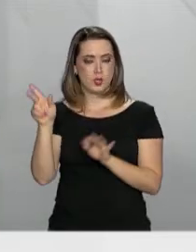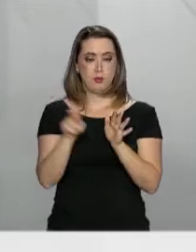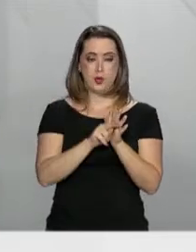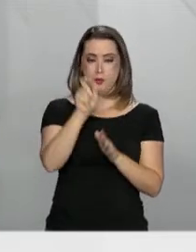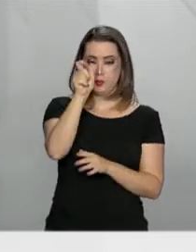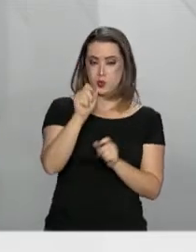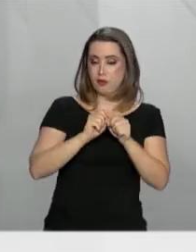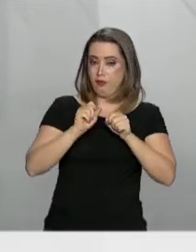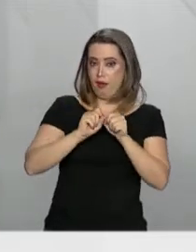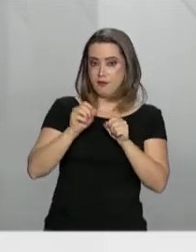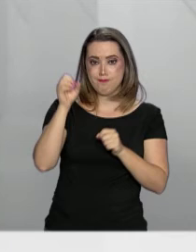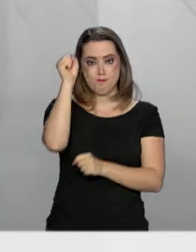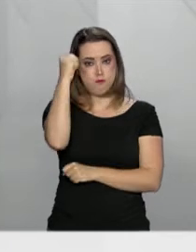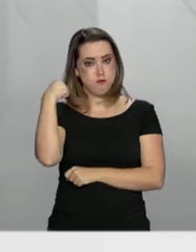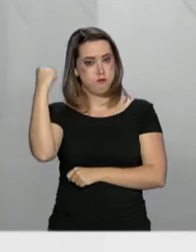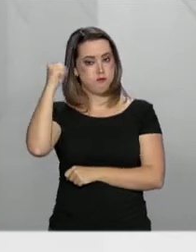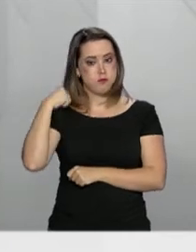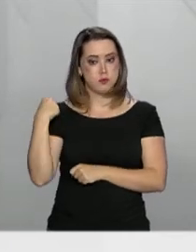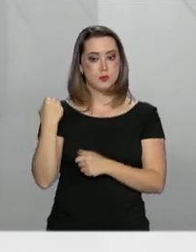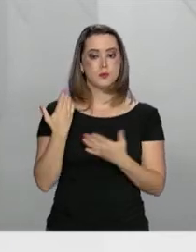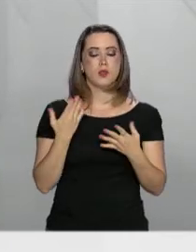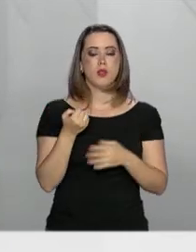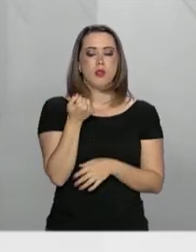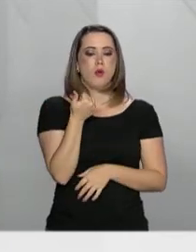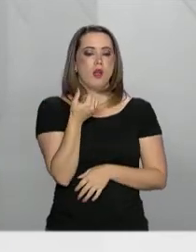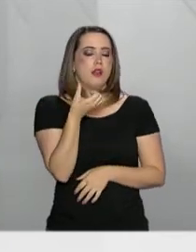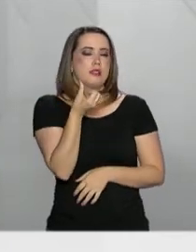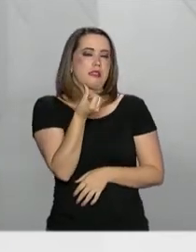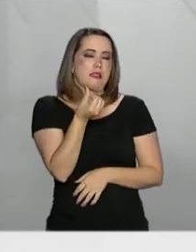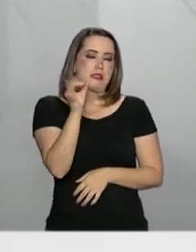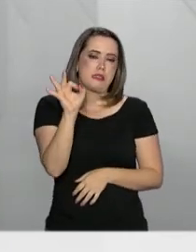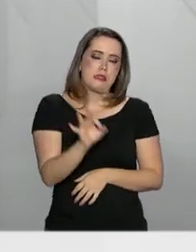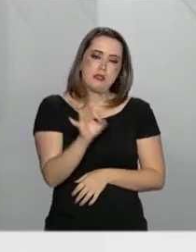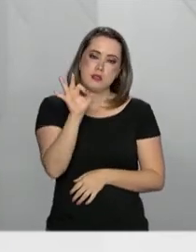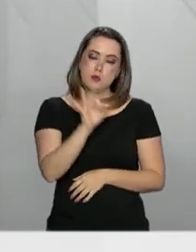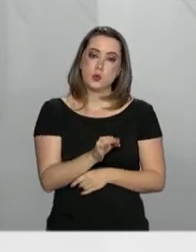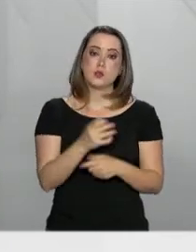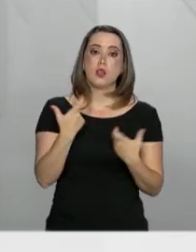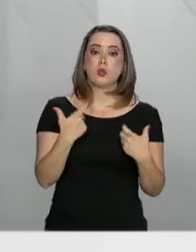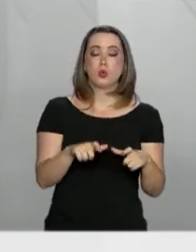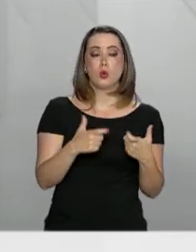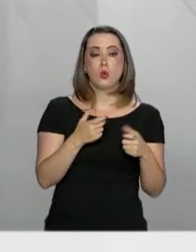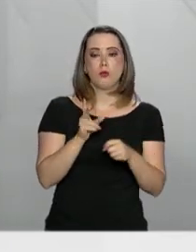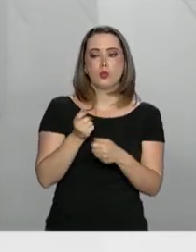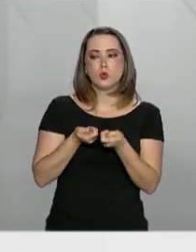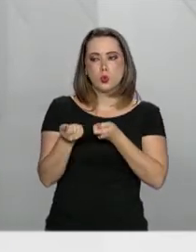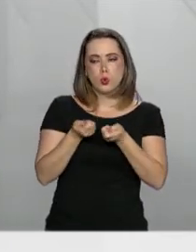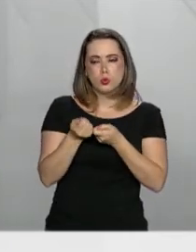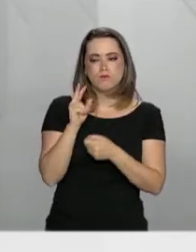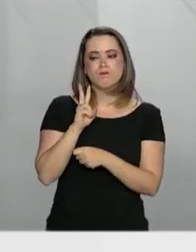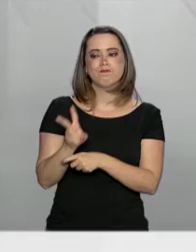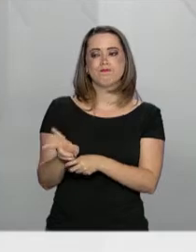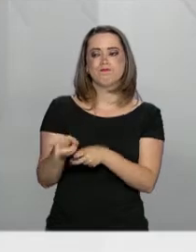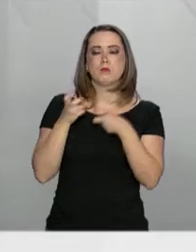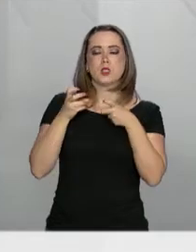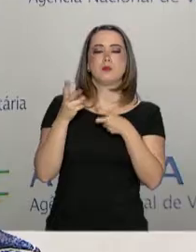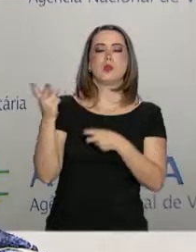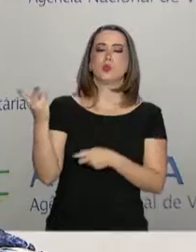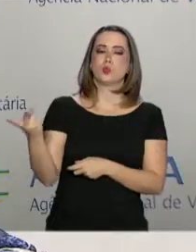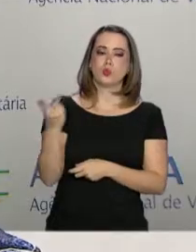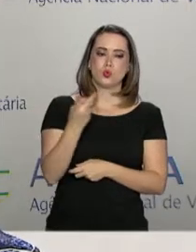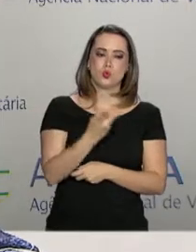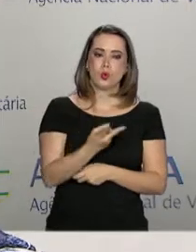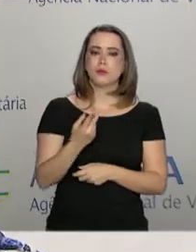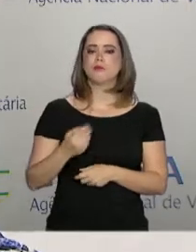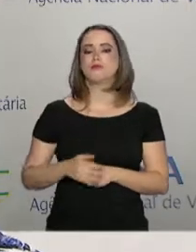em quase 16 por cento dos casos os órgãos de vigilância sanitária identificaram as duas situações a